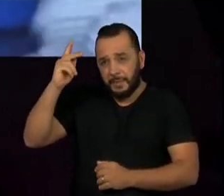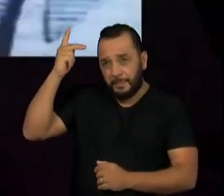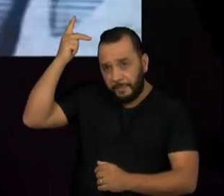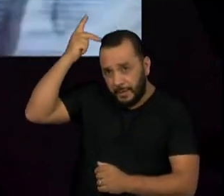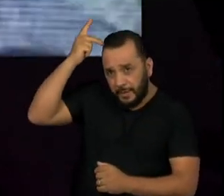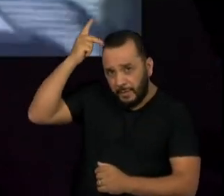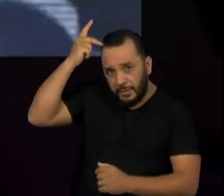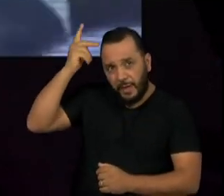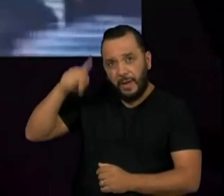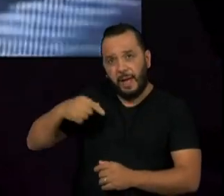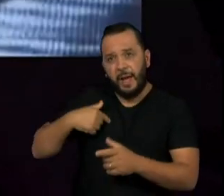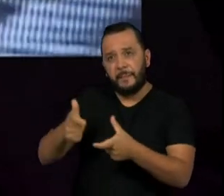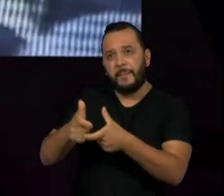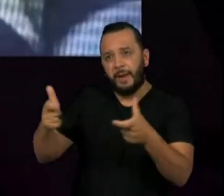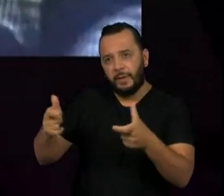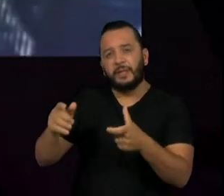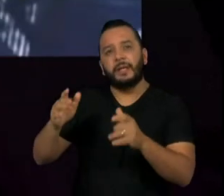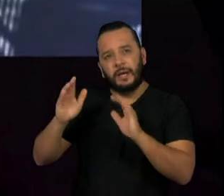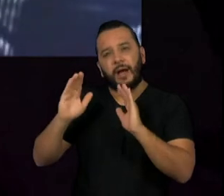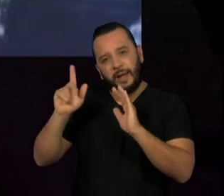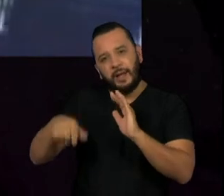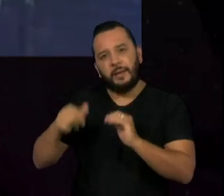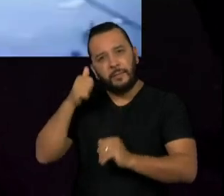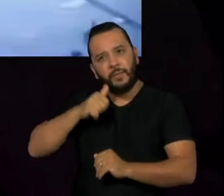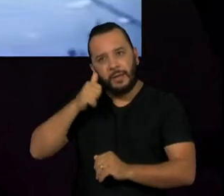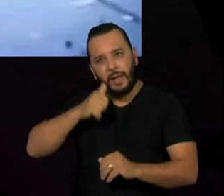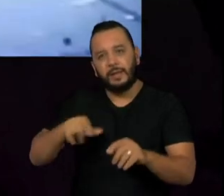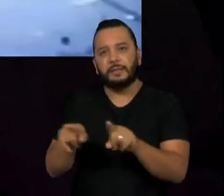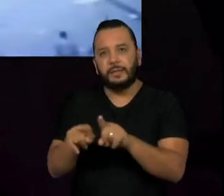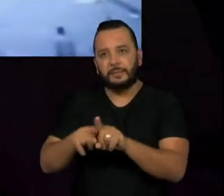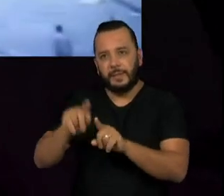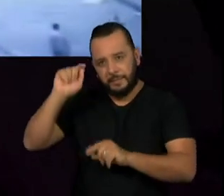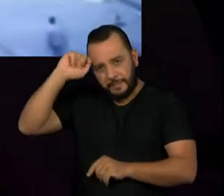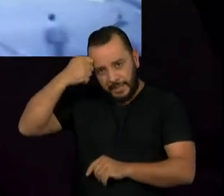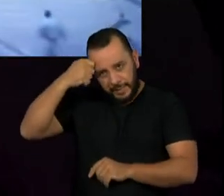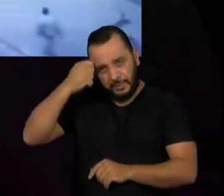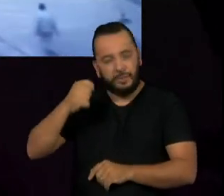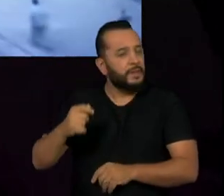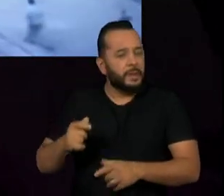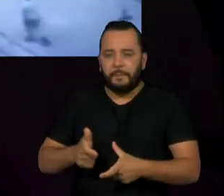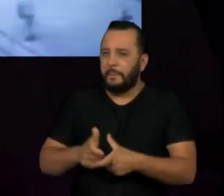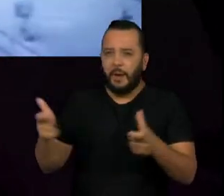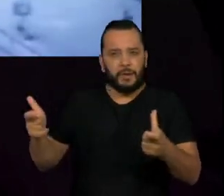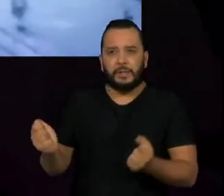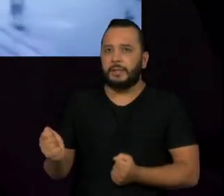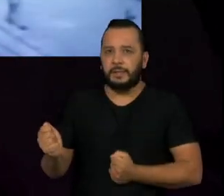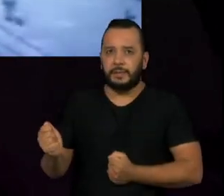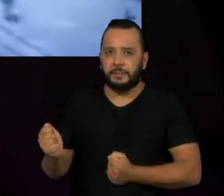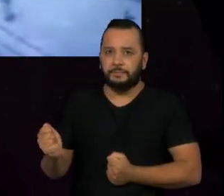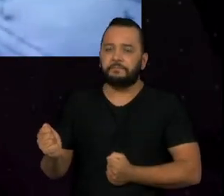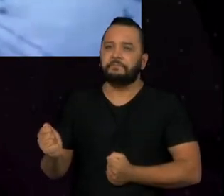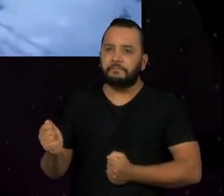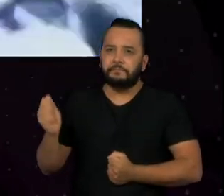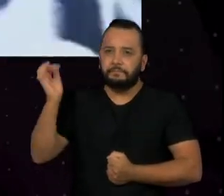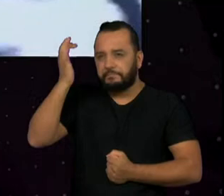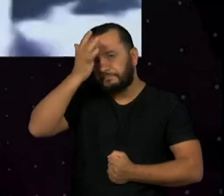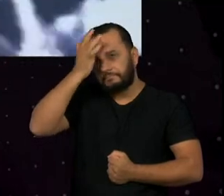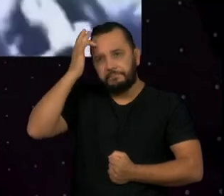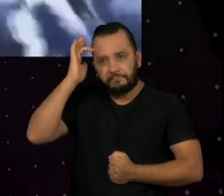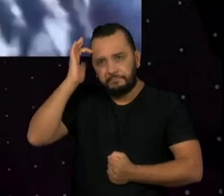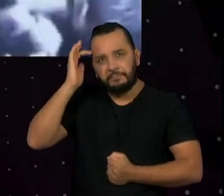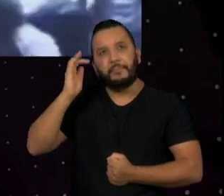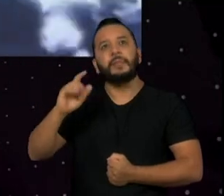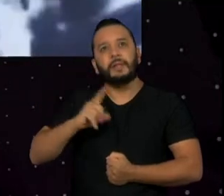é majoritariamente formada de mulheres e de pretos e pretas. Portanto, gente que